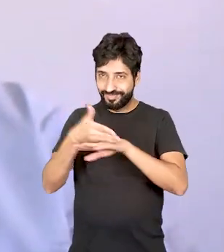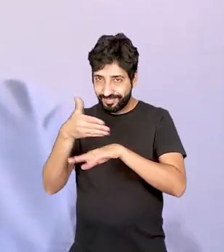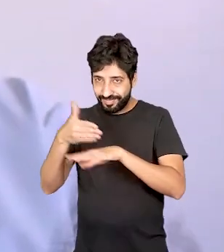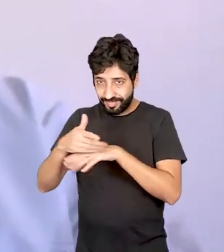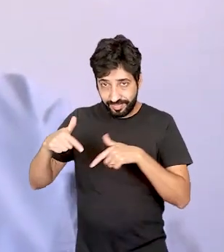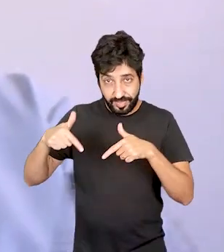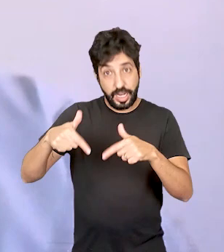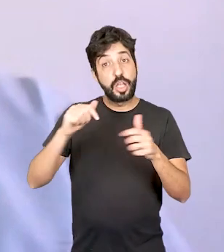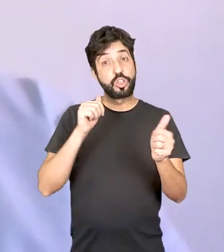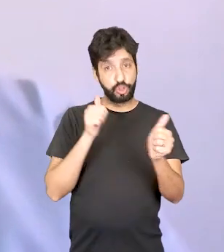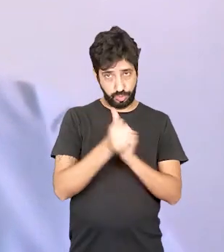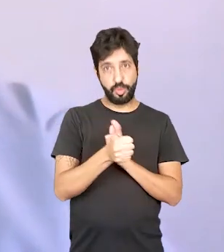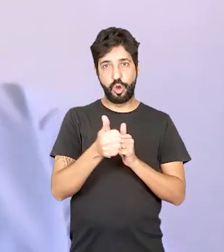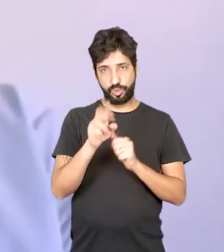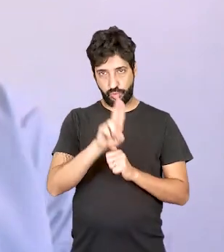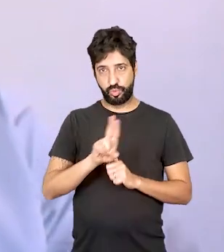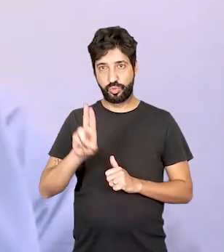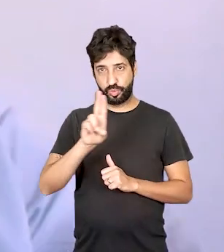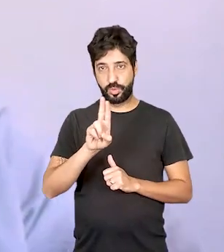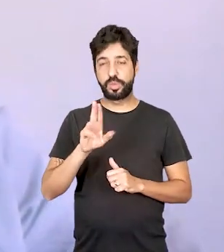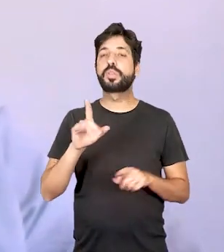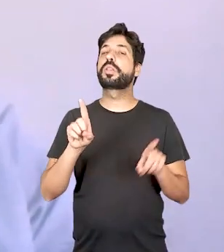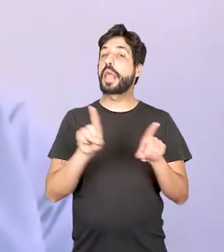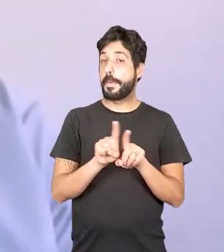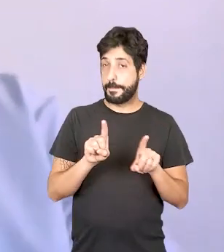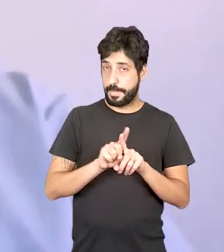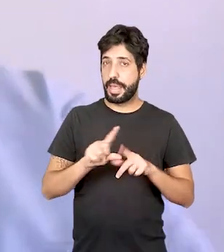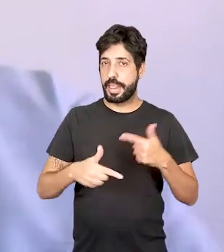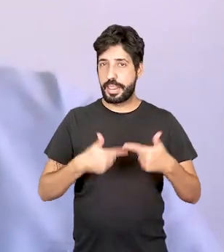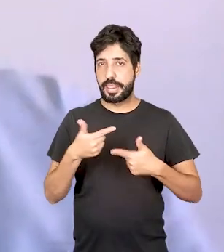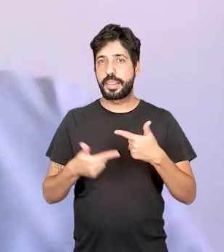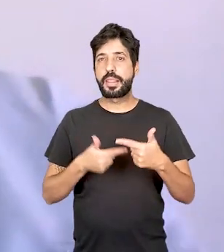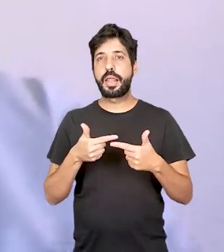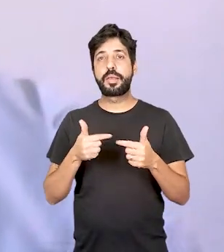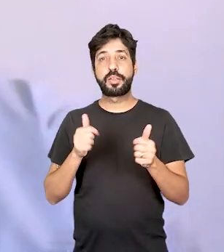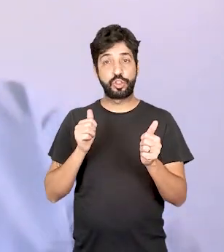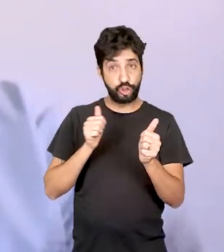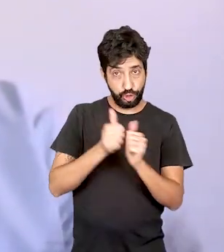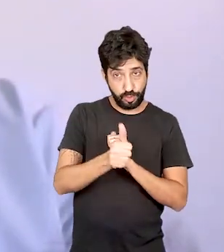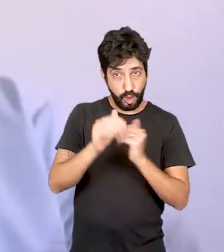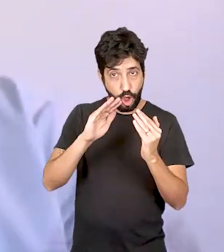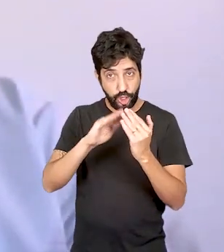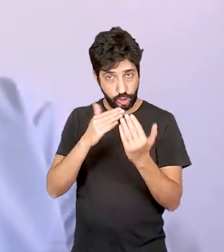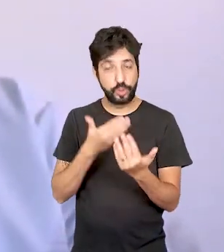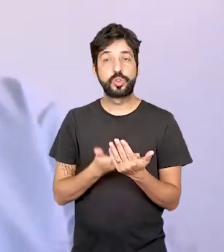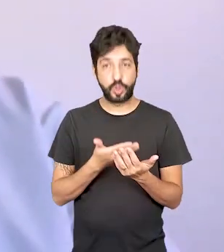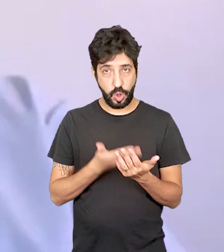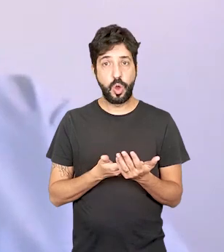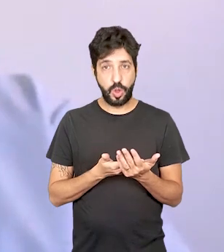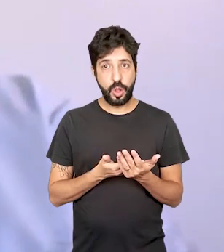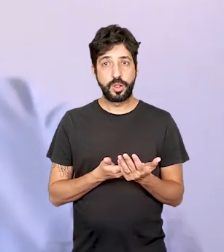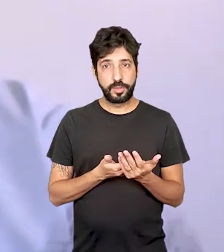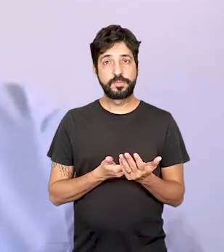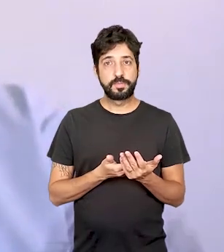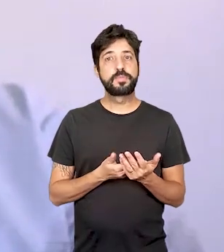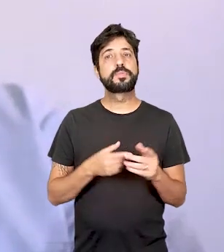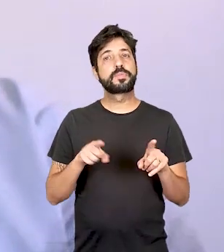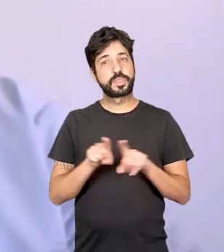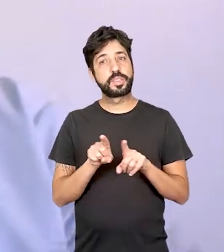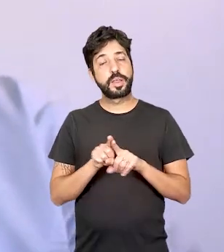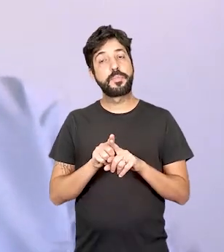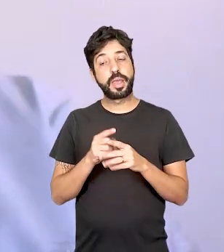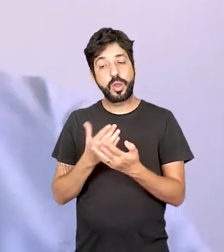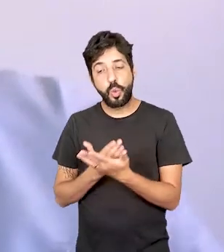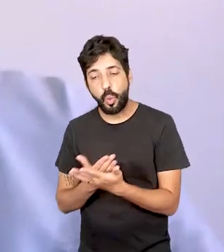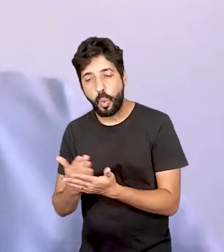intervenção onde o esporte ele é aplicado. Então também trabalhamos dentro do esporte escolar, né, parte também